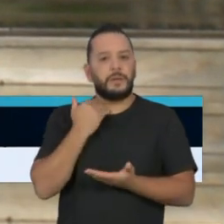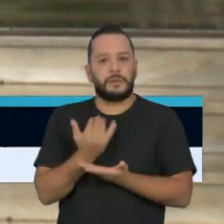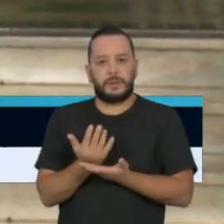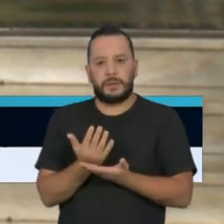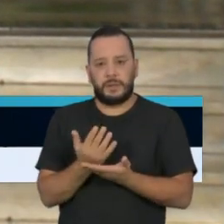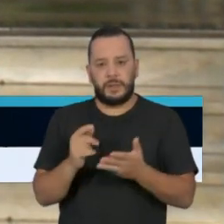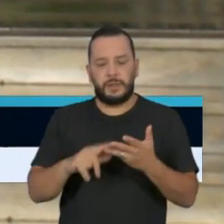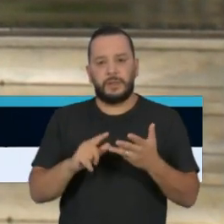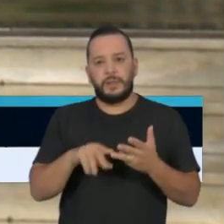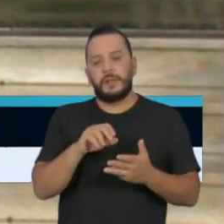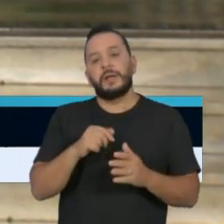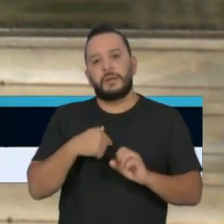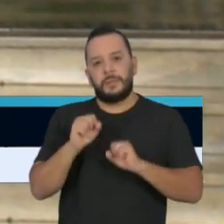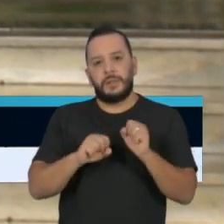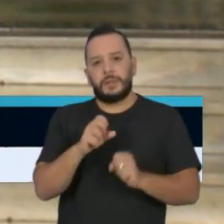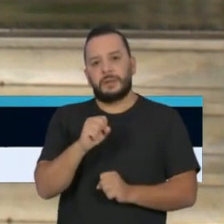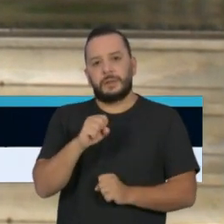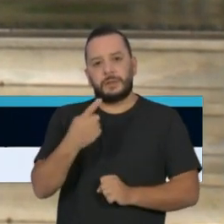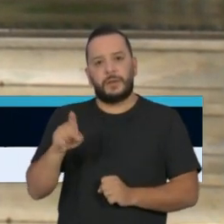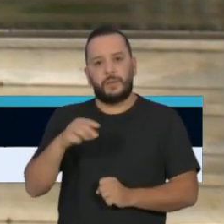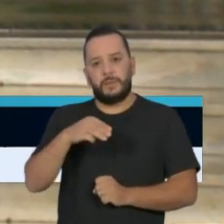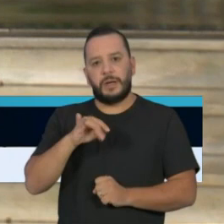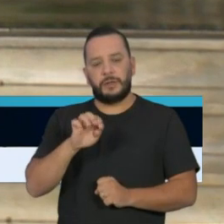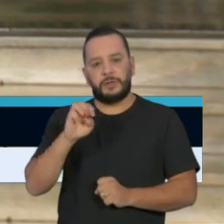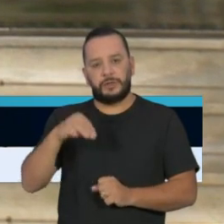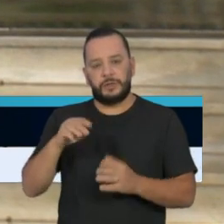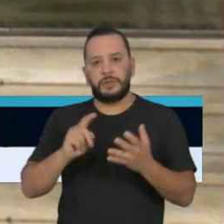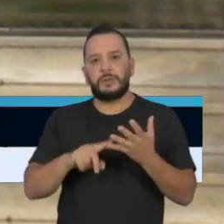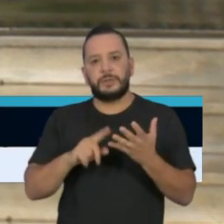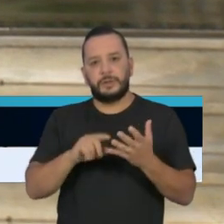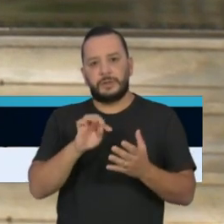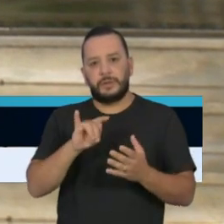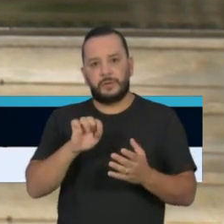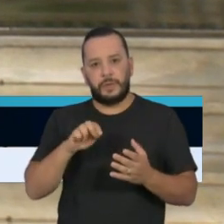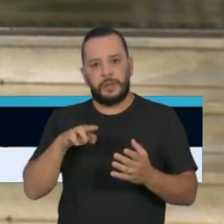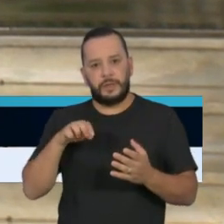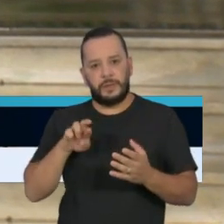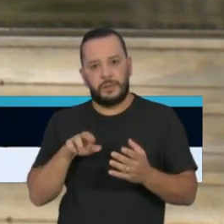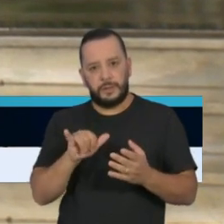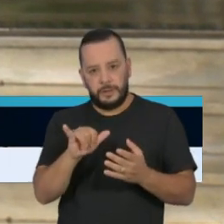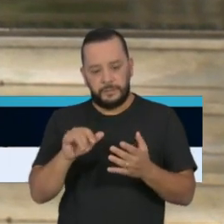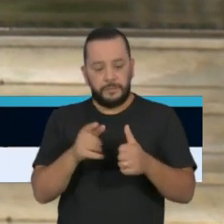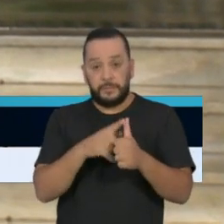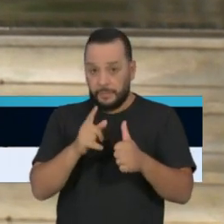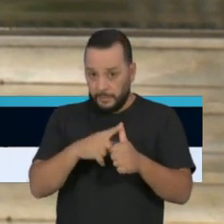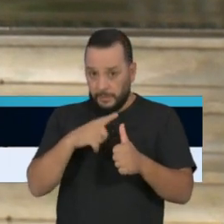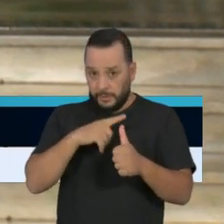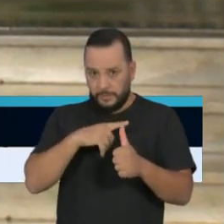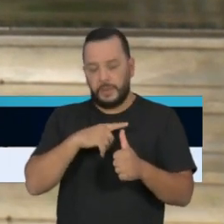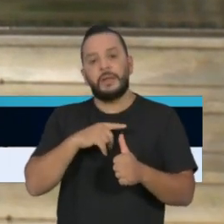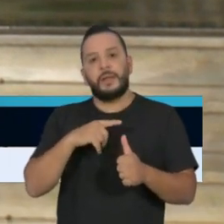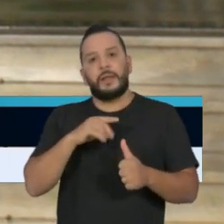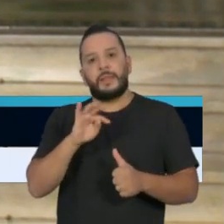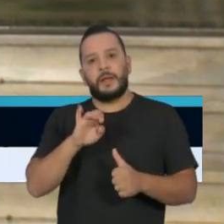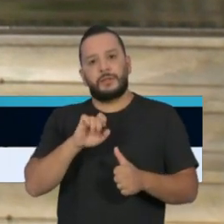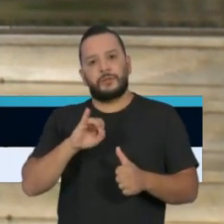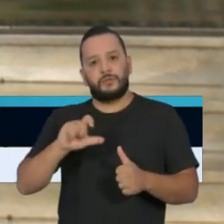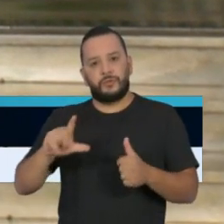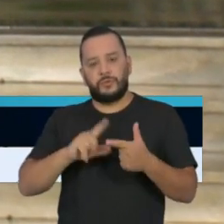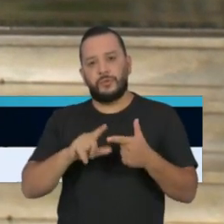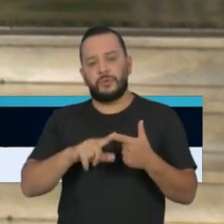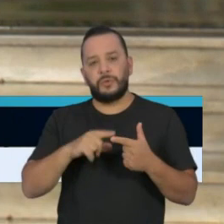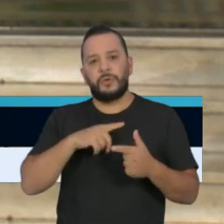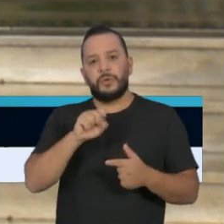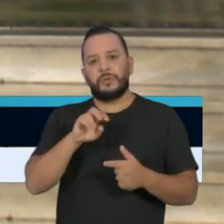São Martinho, a Usina São Martinho, a Seth Trading, o Sinditêxtil, a Step & Company, a Sul América,